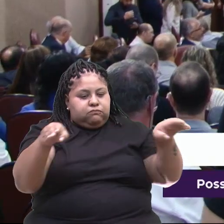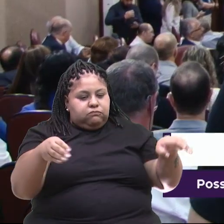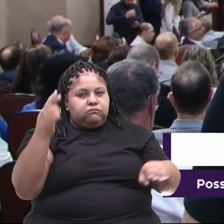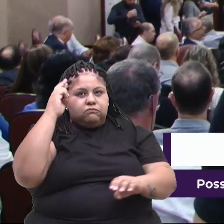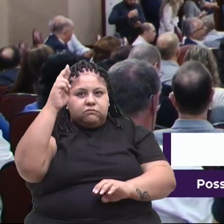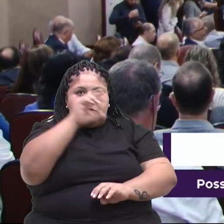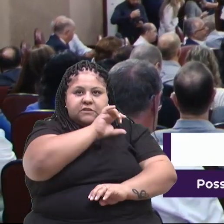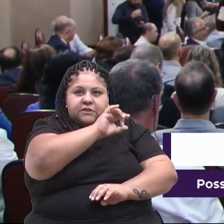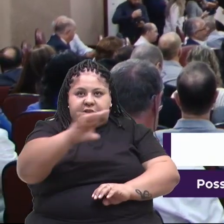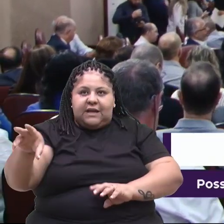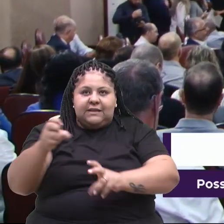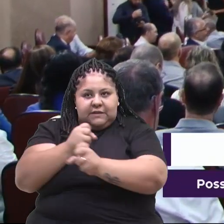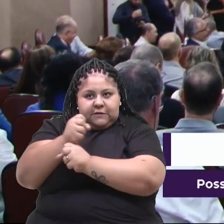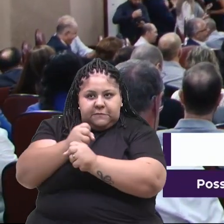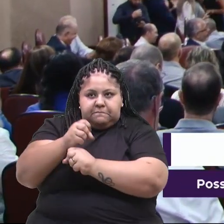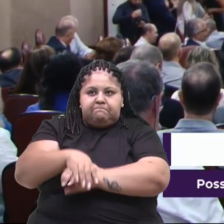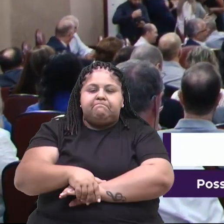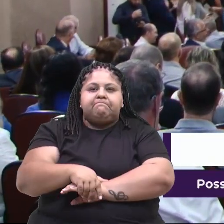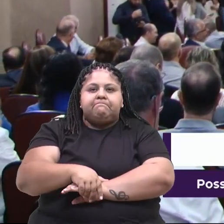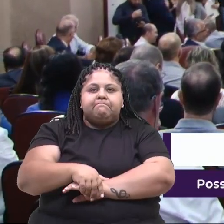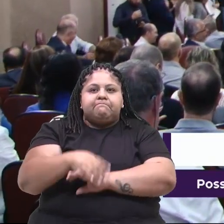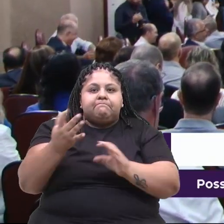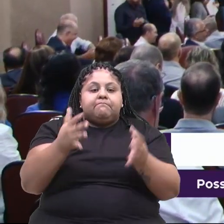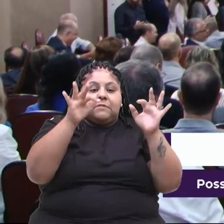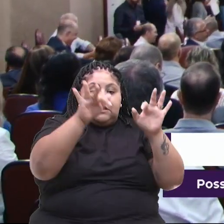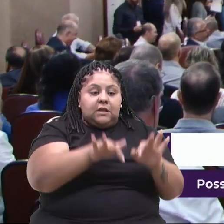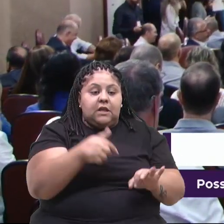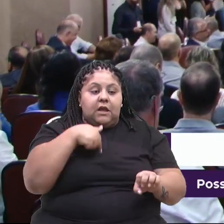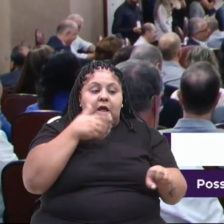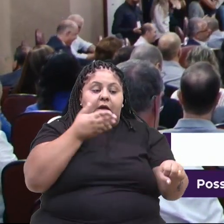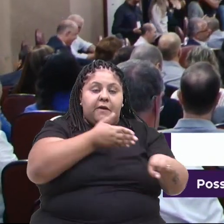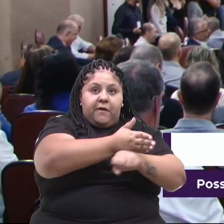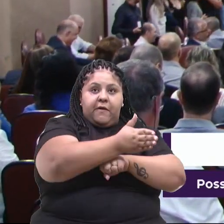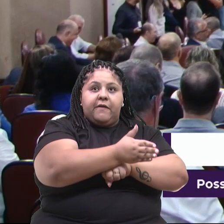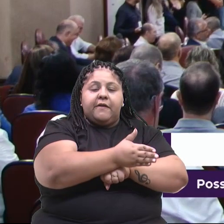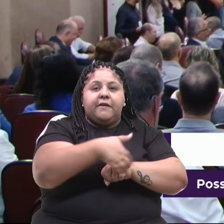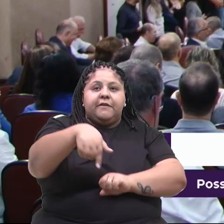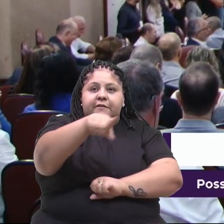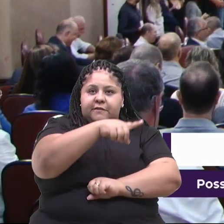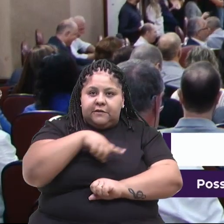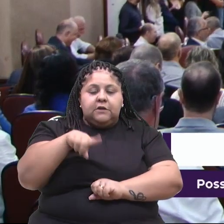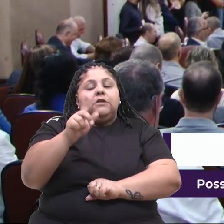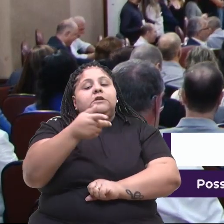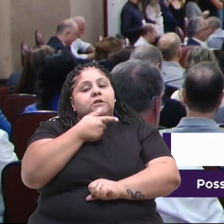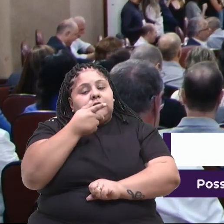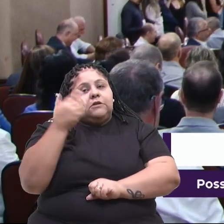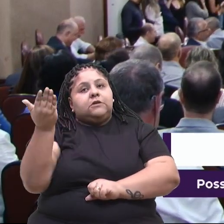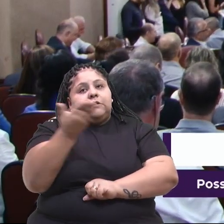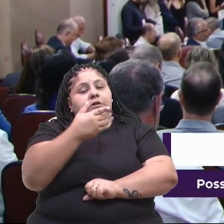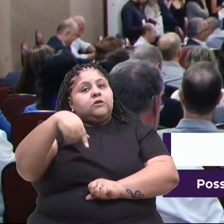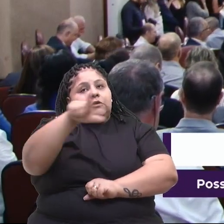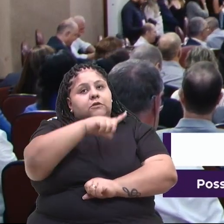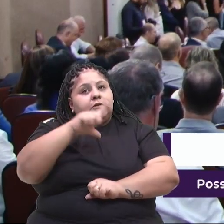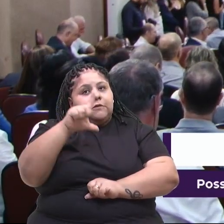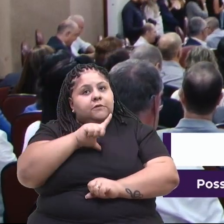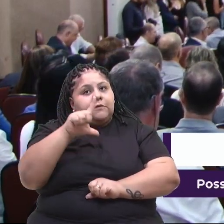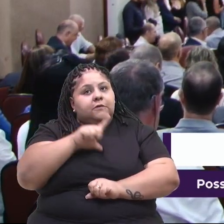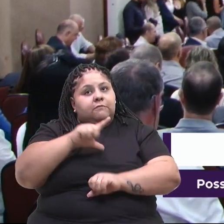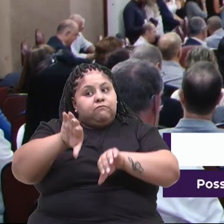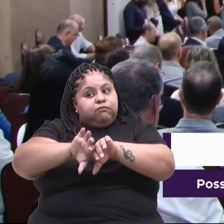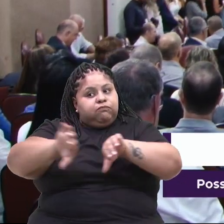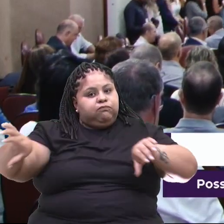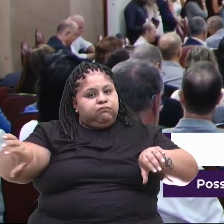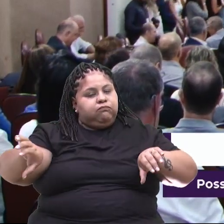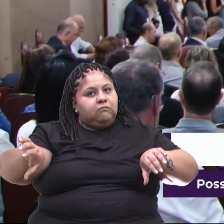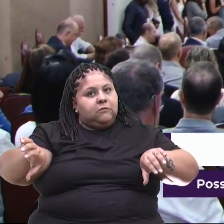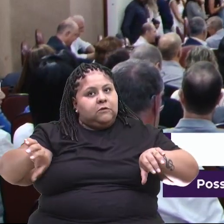de cada ano, E, para finalizar a minha participação aqui, a gente fala para vocês que nós estamos em recesso parlamentar